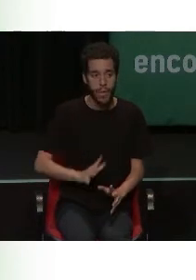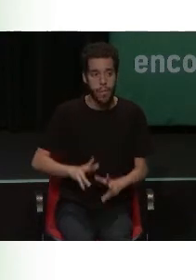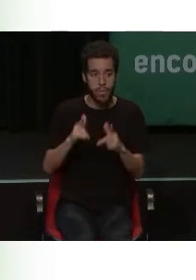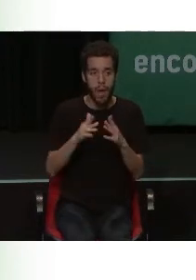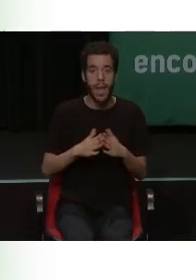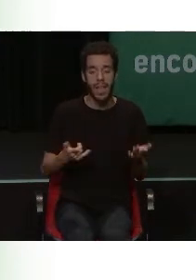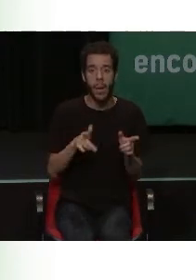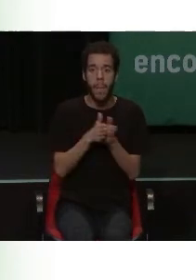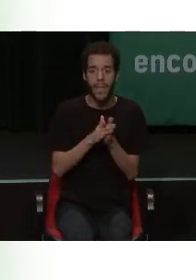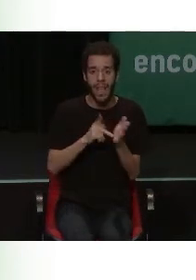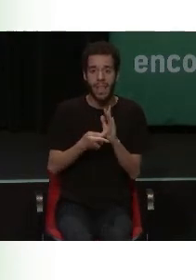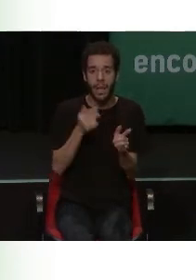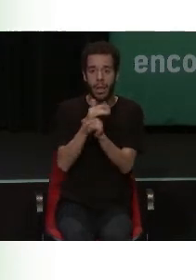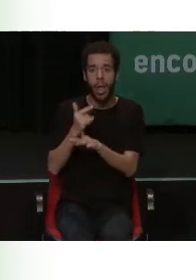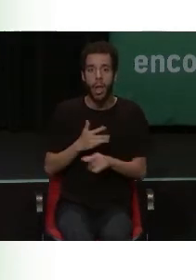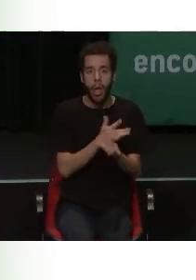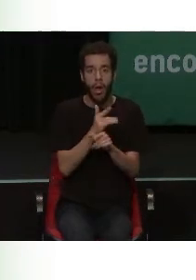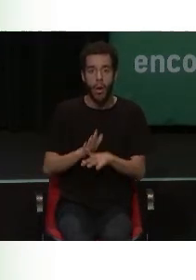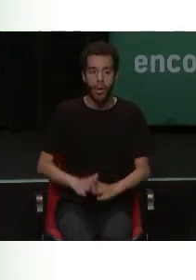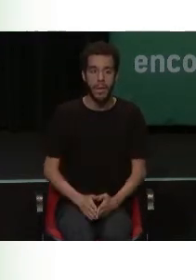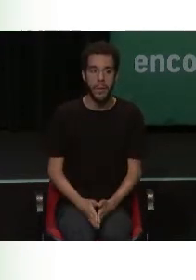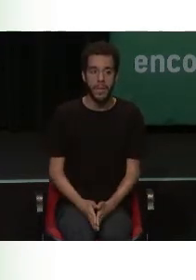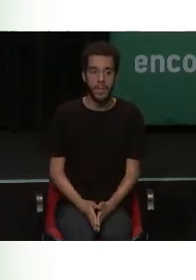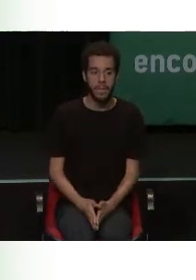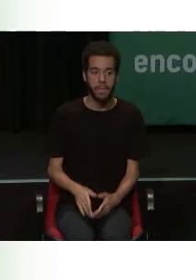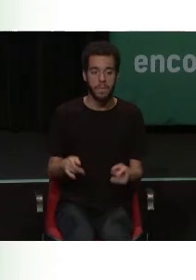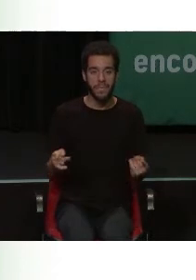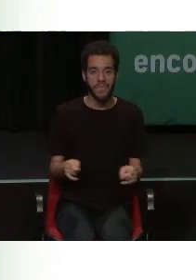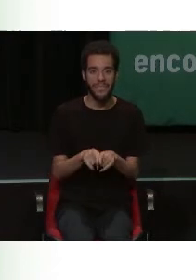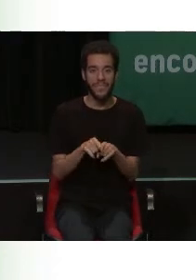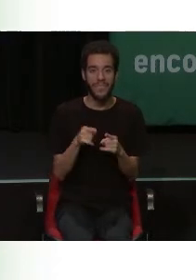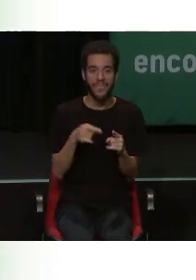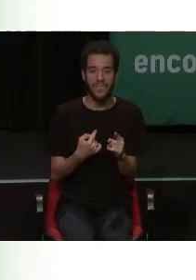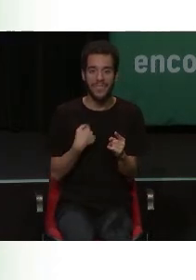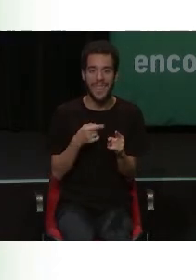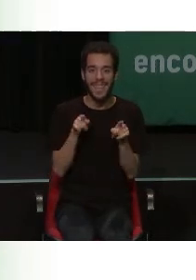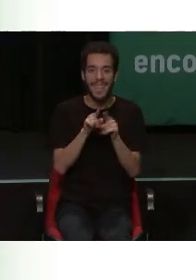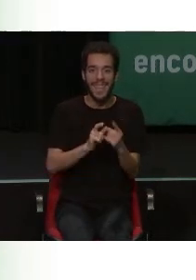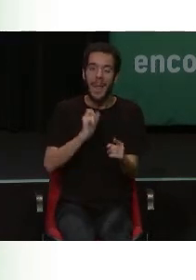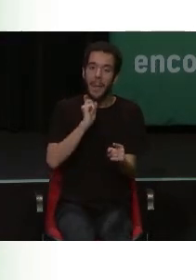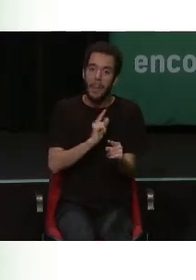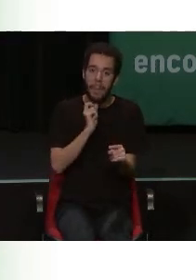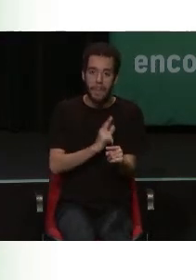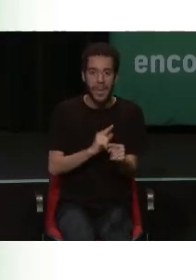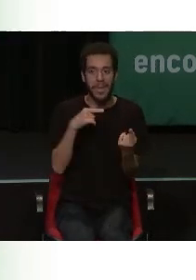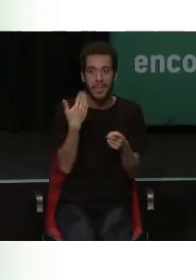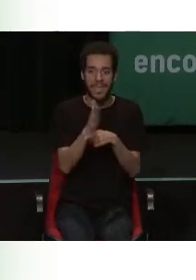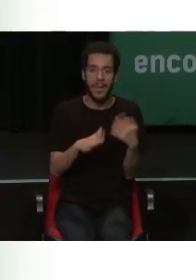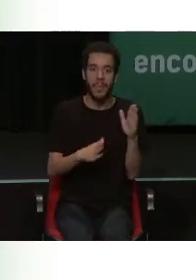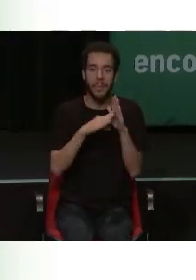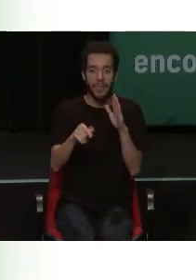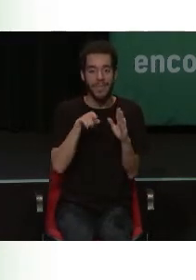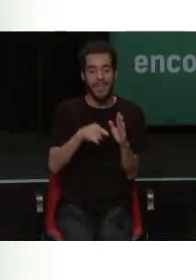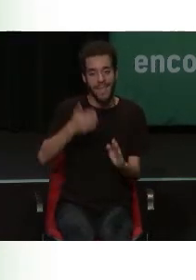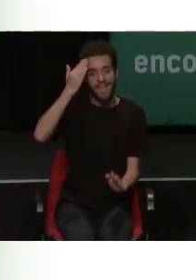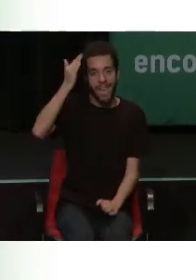técnicas. Estamos também a fazer, em virtude destes modelos de